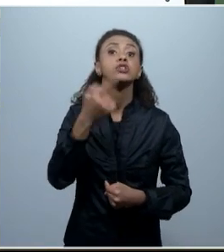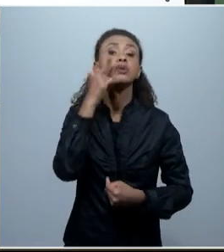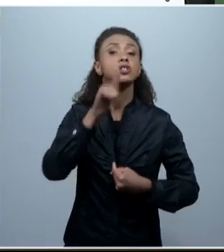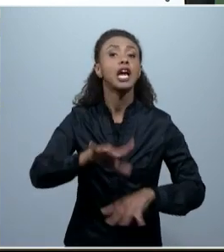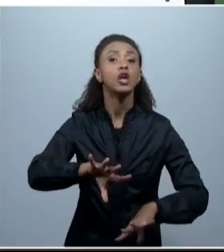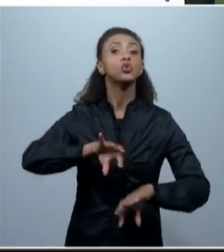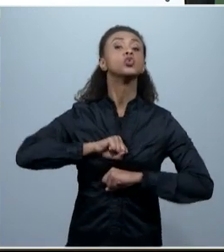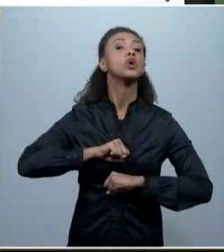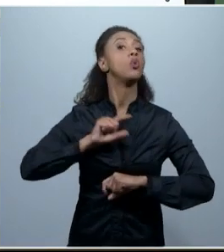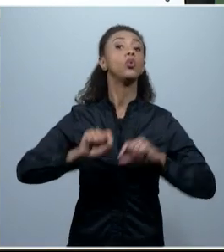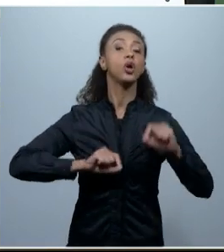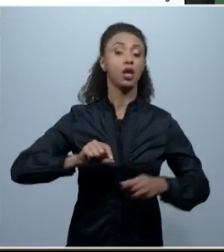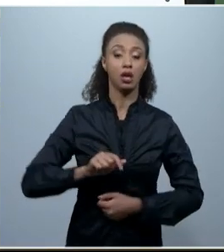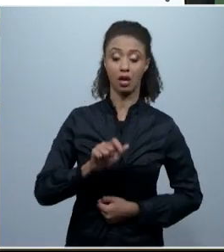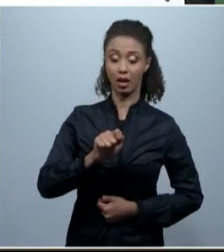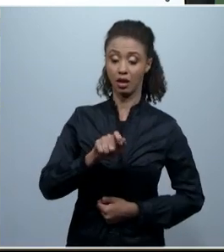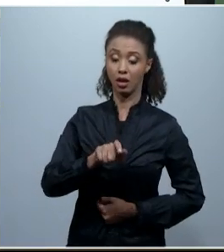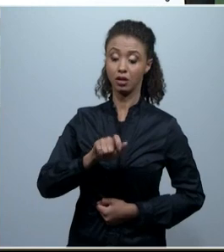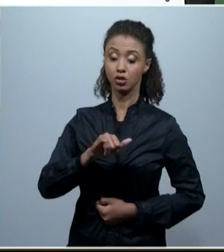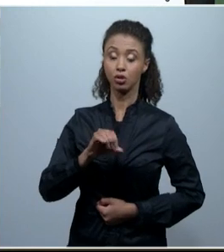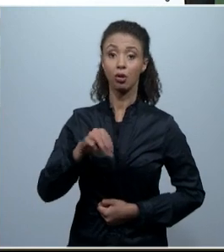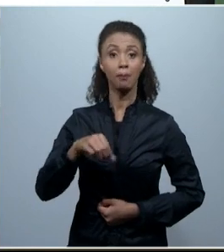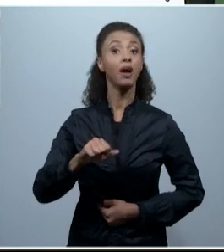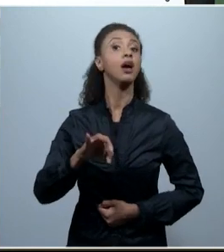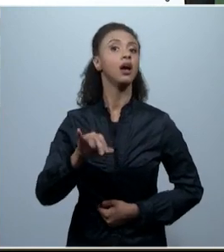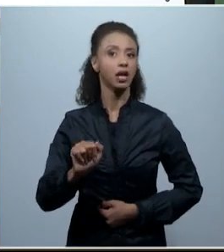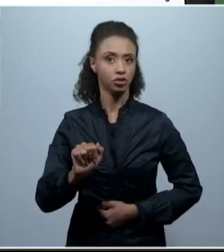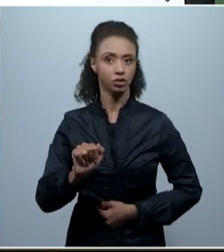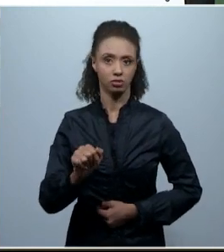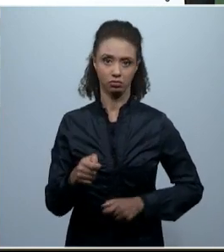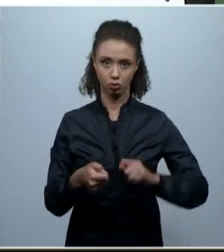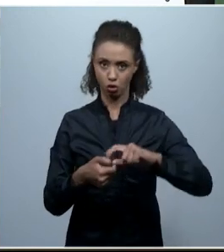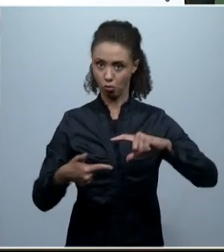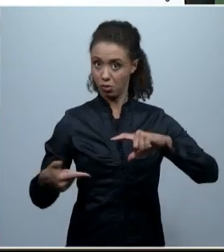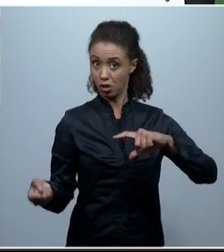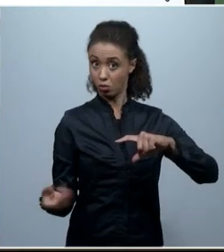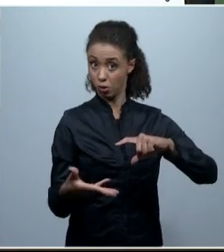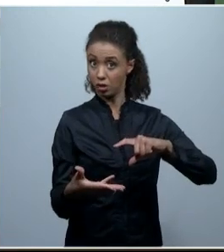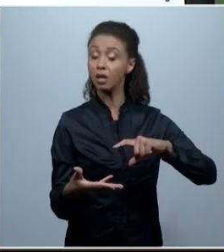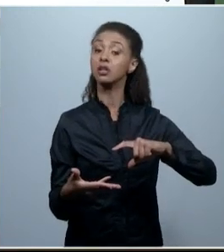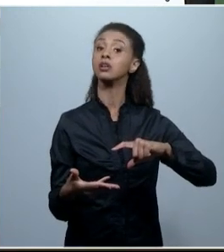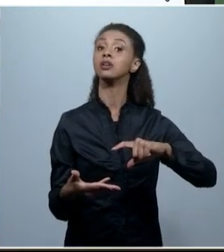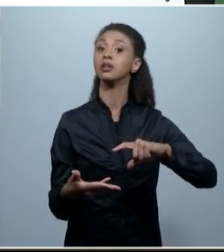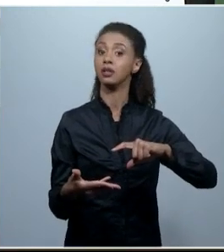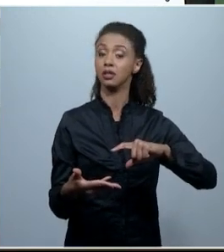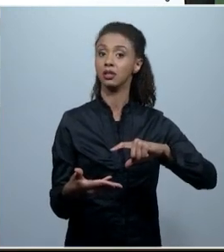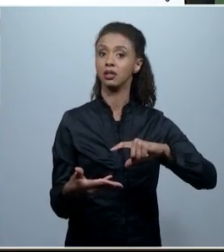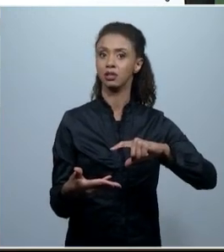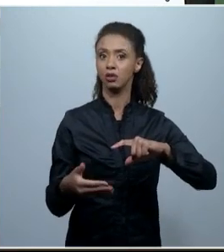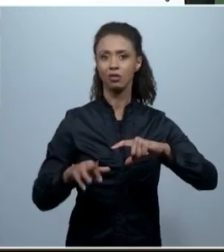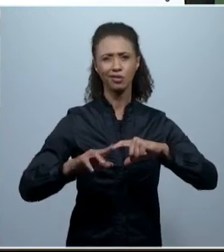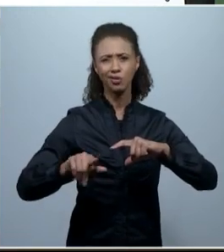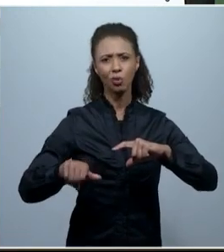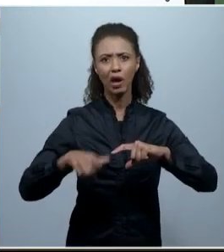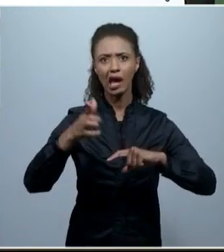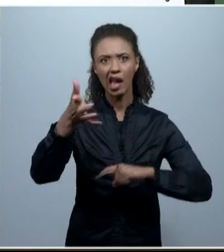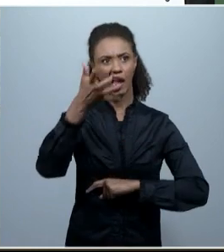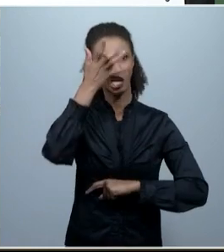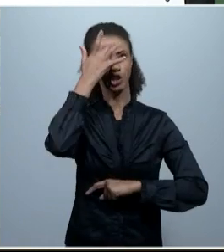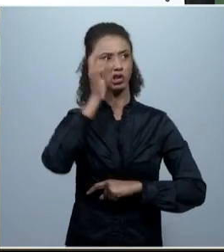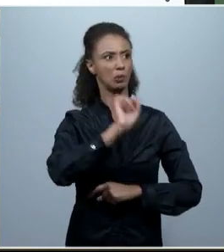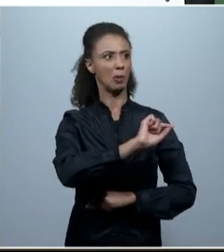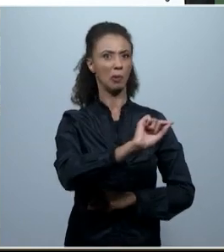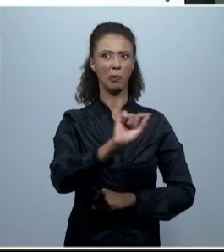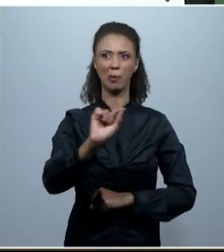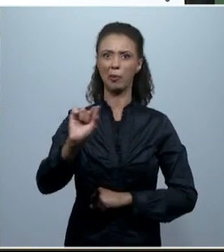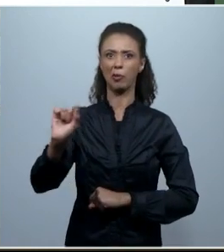disso axiomática moderna da geometria ela não tem como objetivo você saber de cor e giz axioma sabe pra